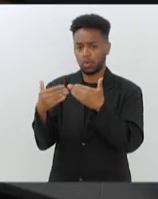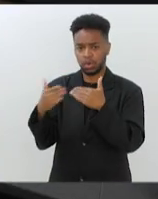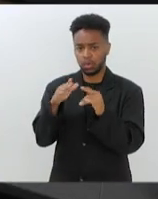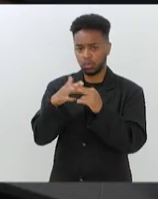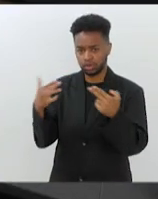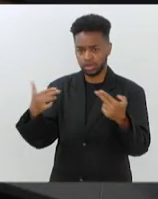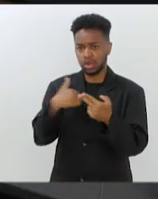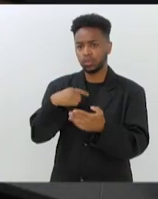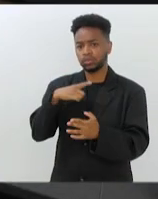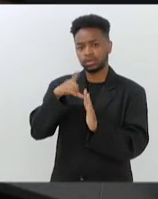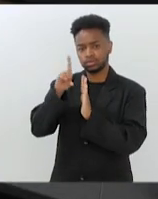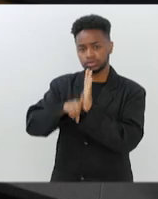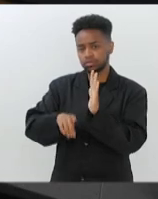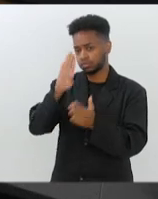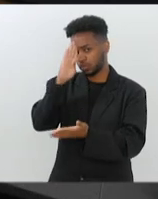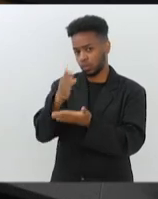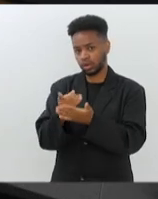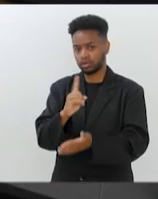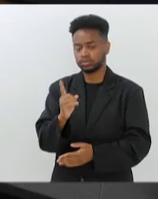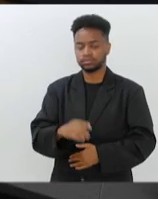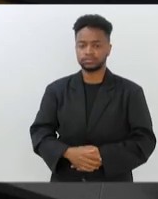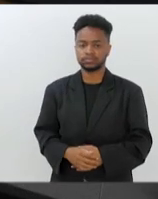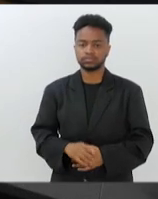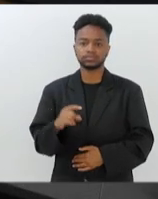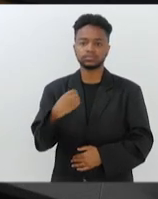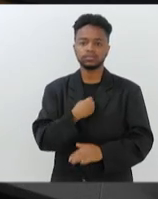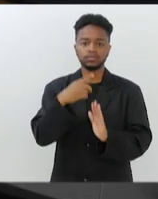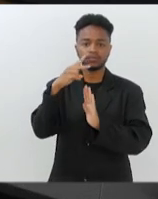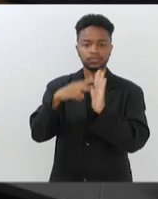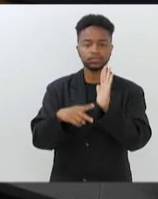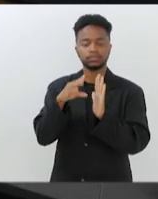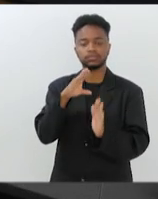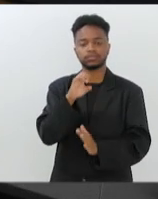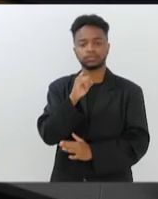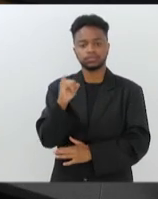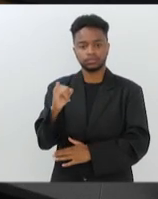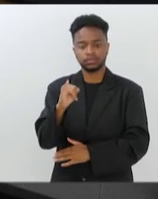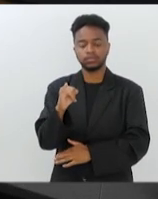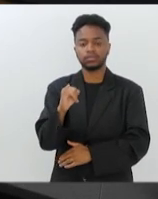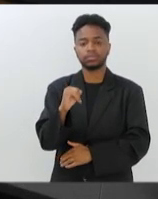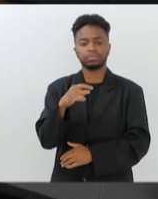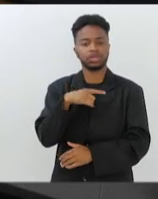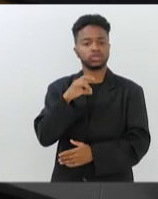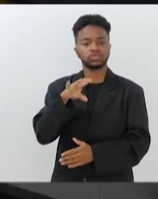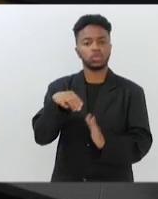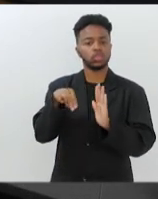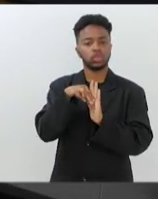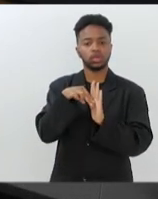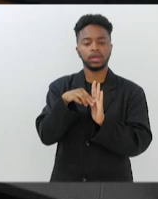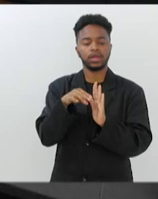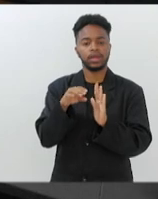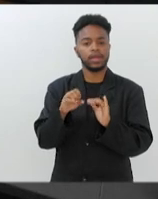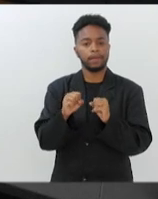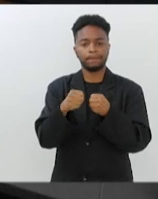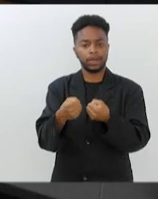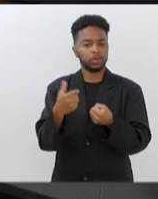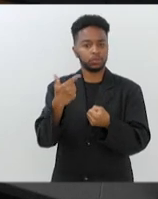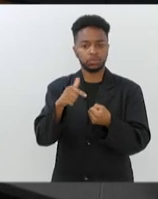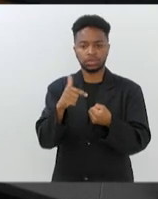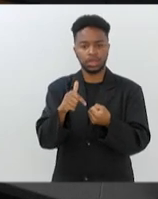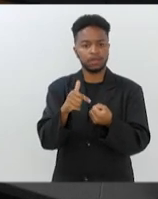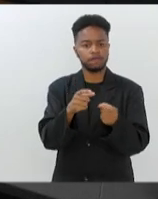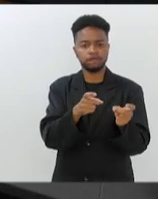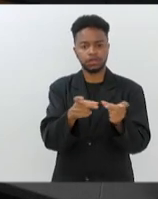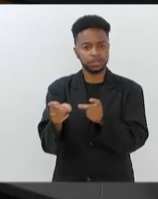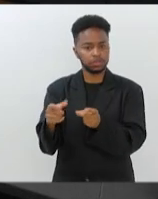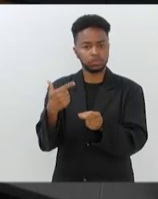falando Claro a gente tá olhando os se das descentralizações só tem realmente a nota de empenho não tem a liquidação não tem